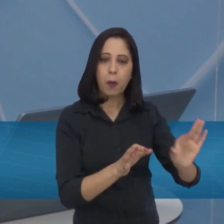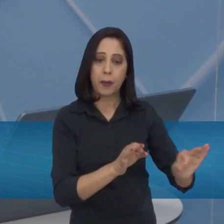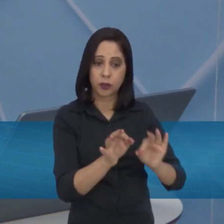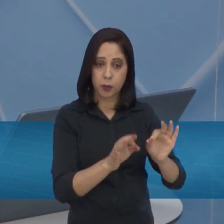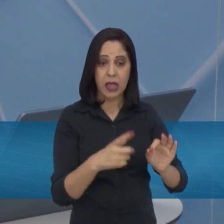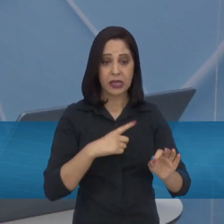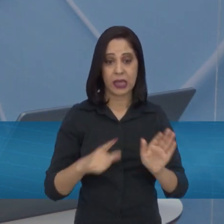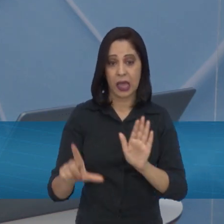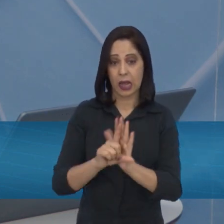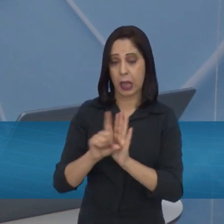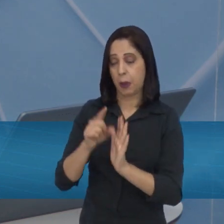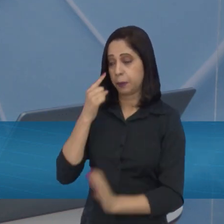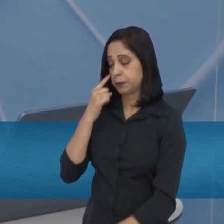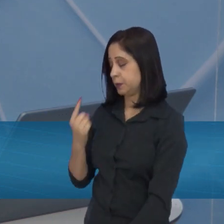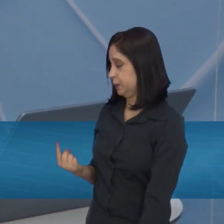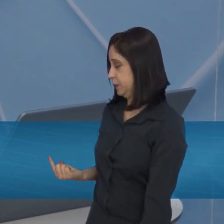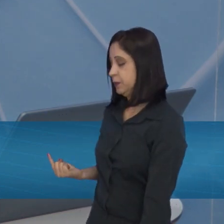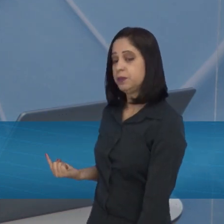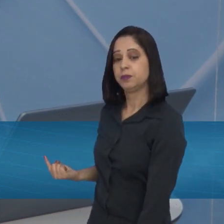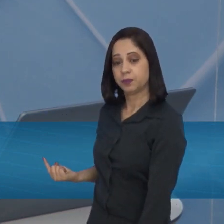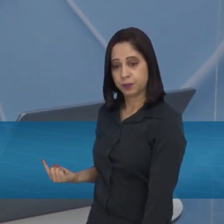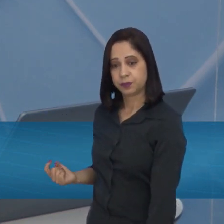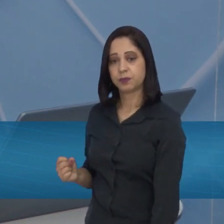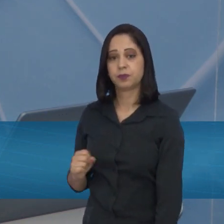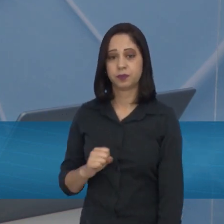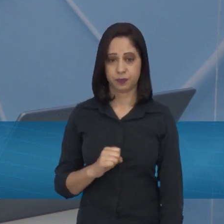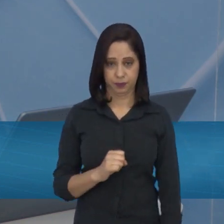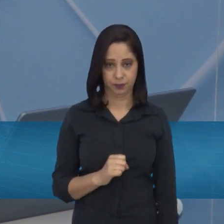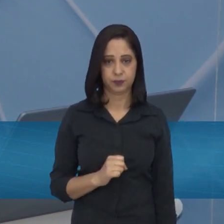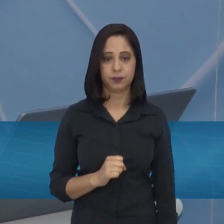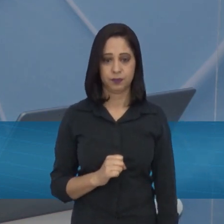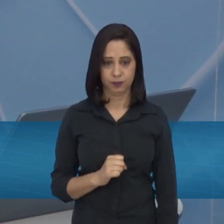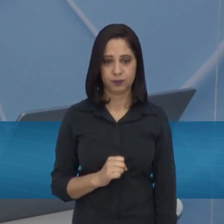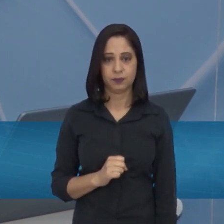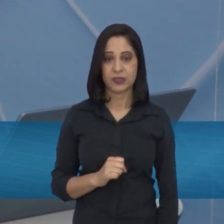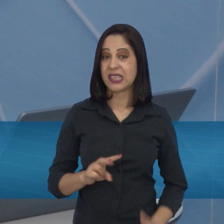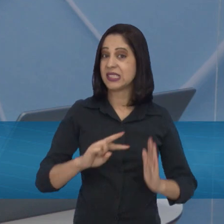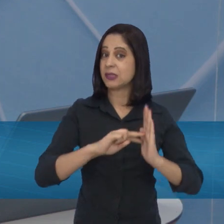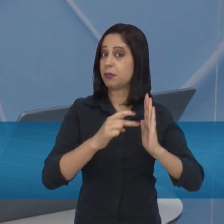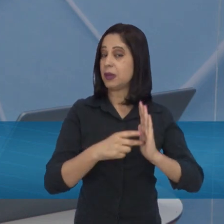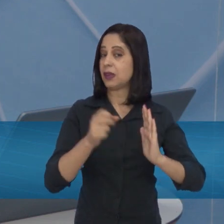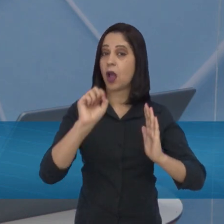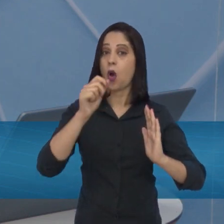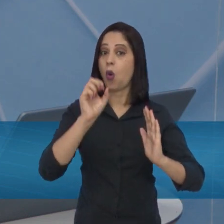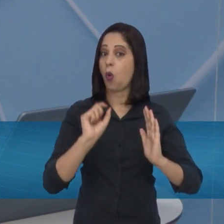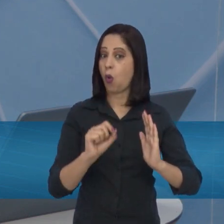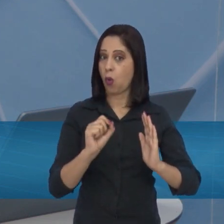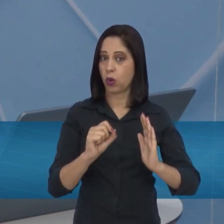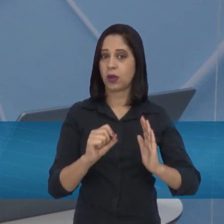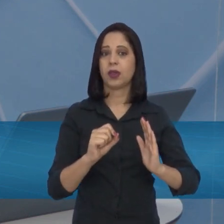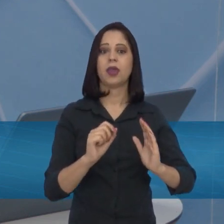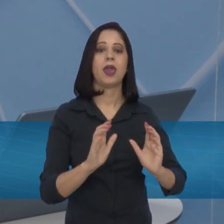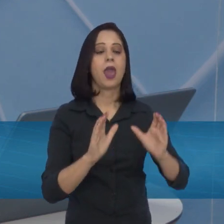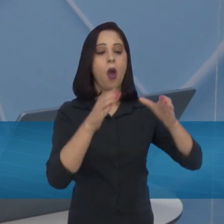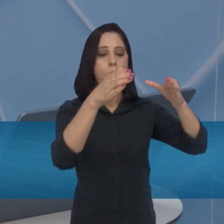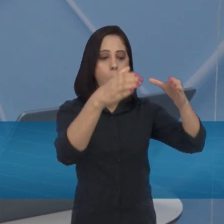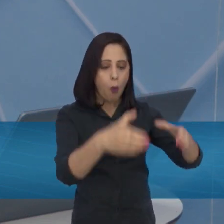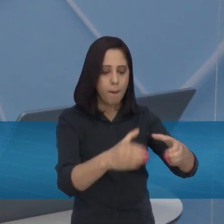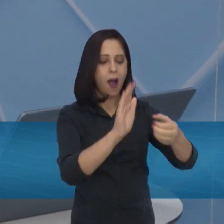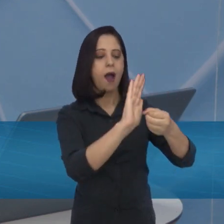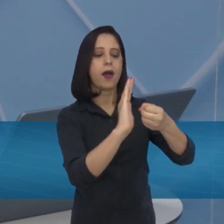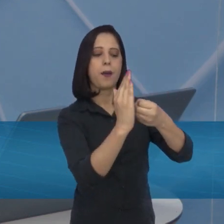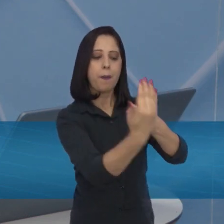13.465 de 2017. Vocês estão vendo aí na tela, olha só, que dispõe sobre a regularização fundiária rural e